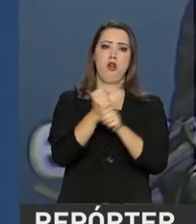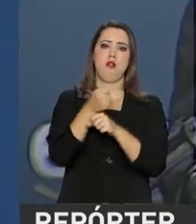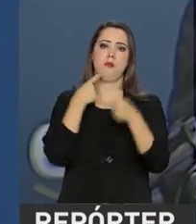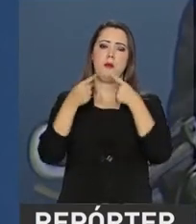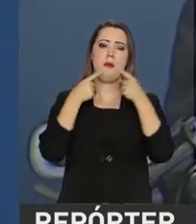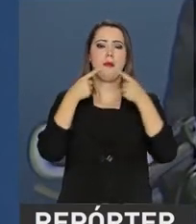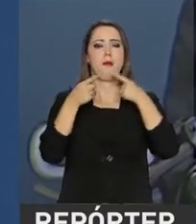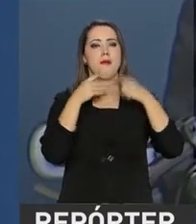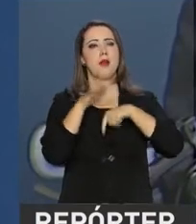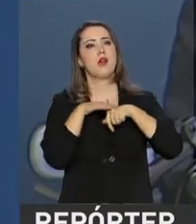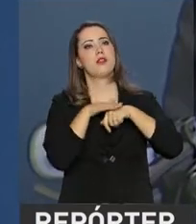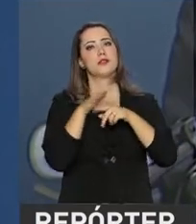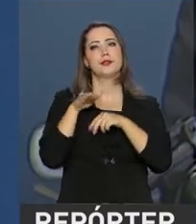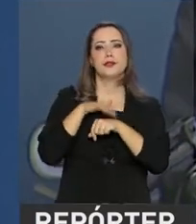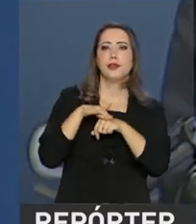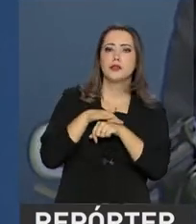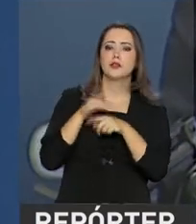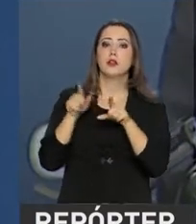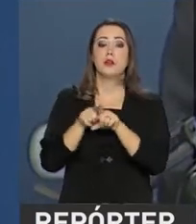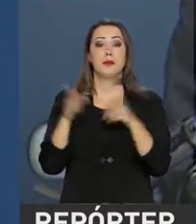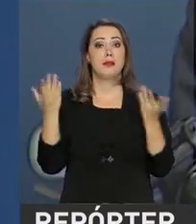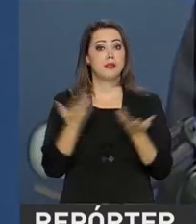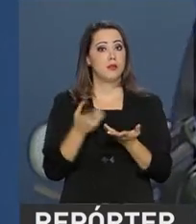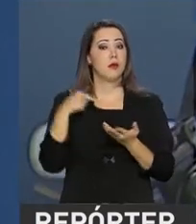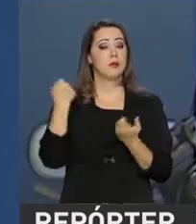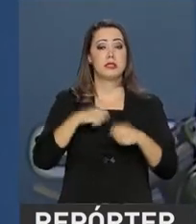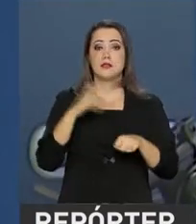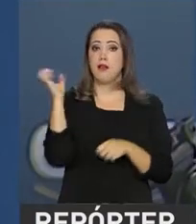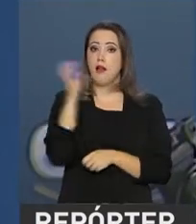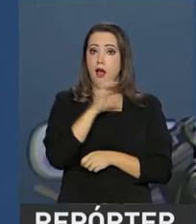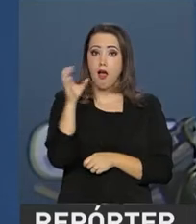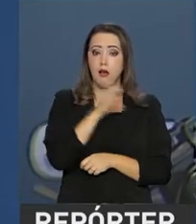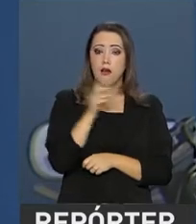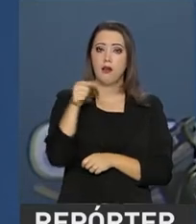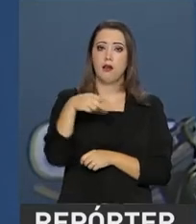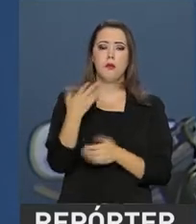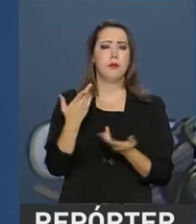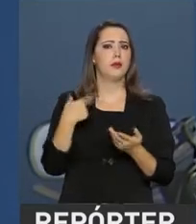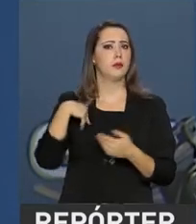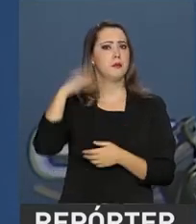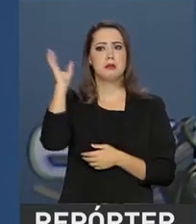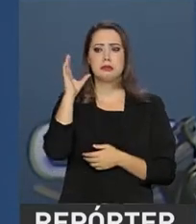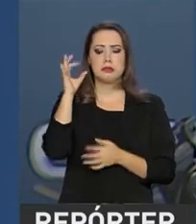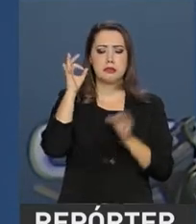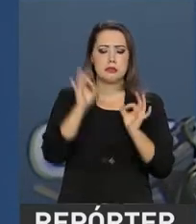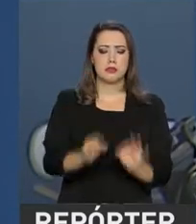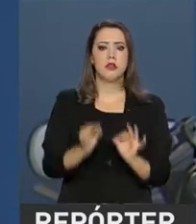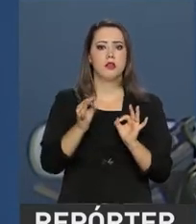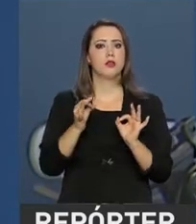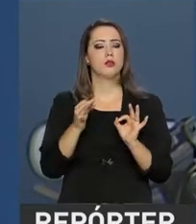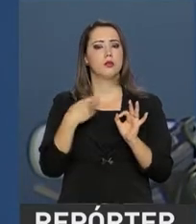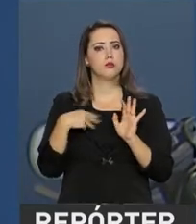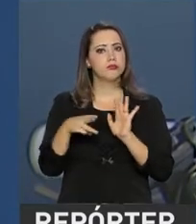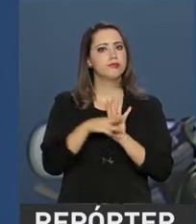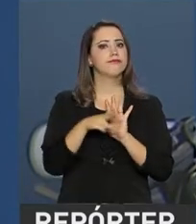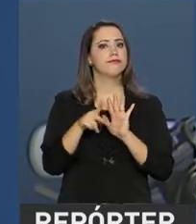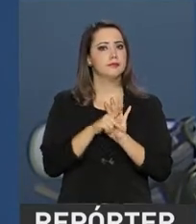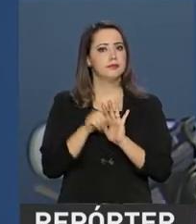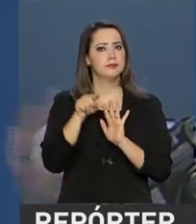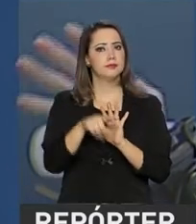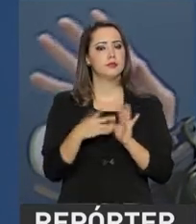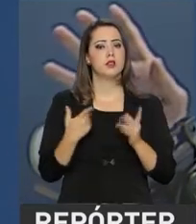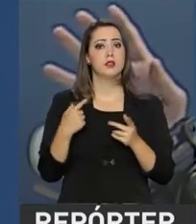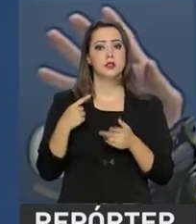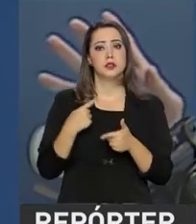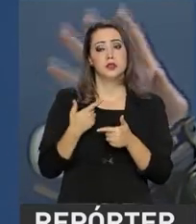e agora, se nós não fizermos rapidamente por uma fórmula, digamos, mais concreta, mais palpável, mais sensível,